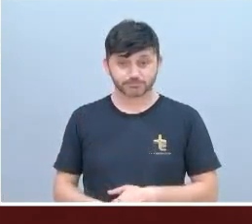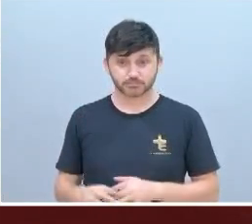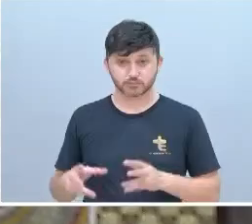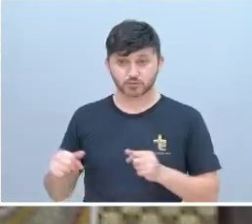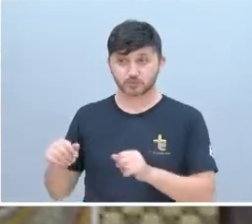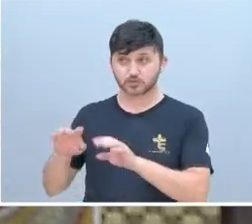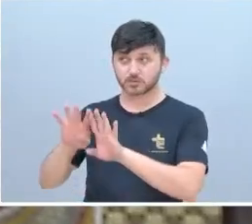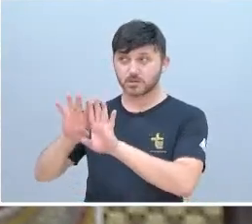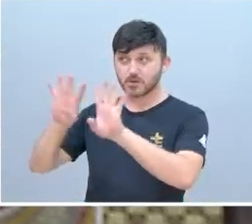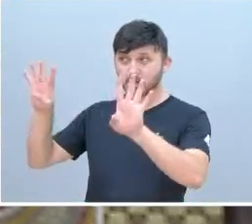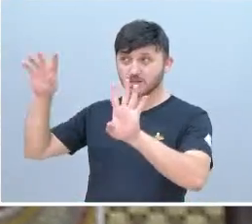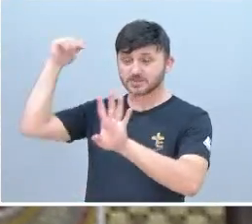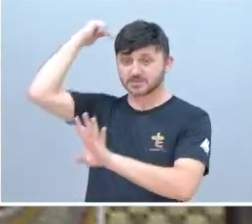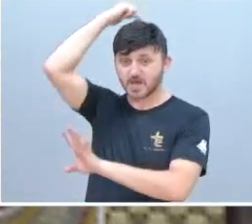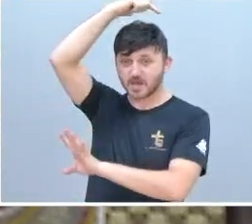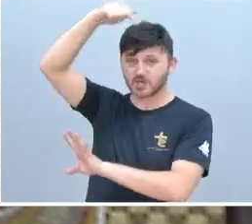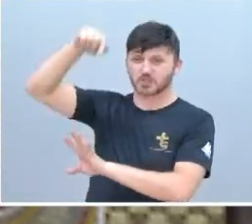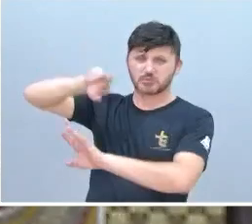santos,